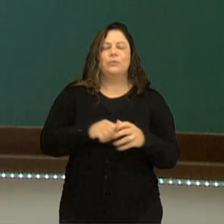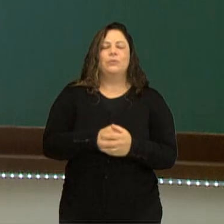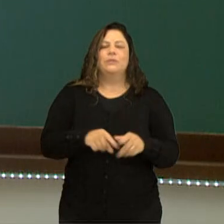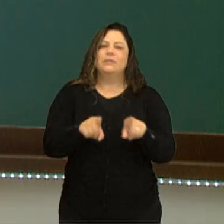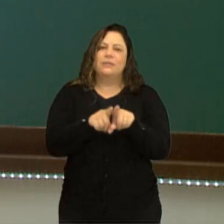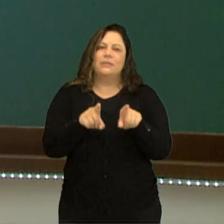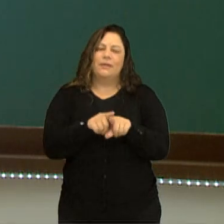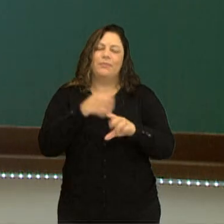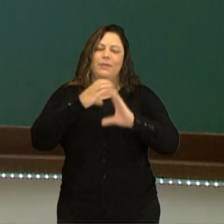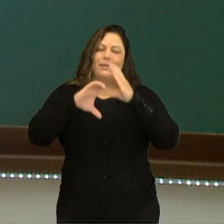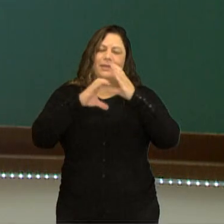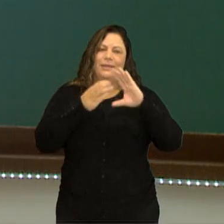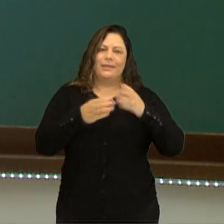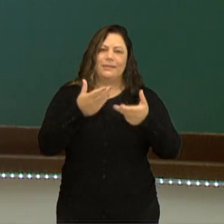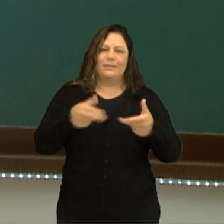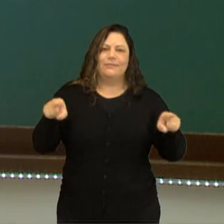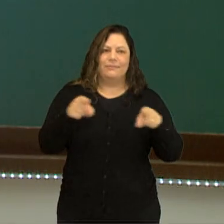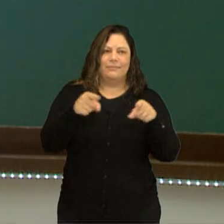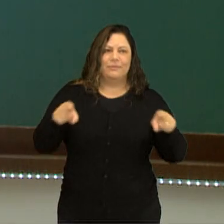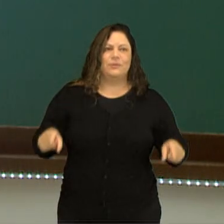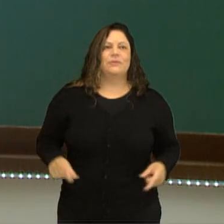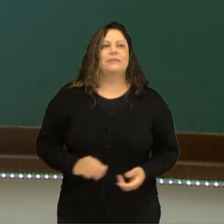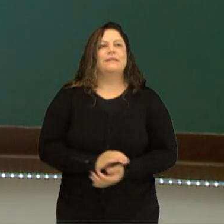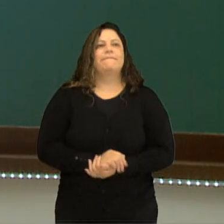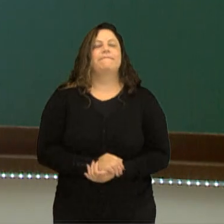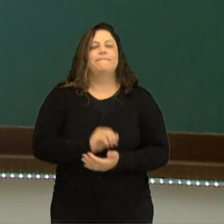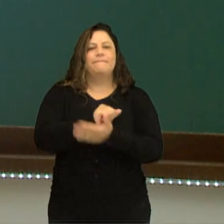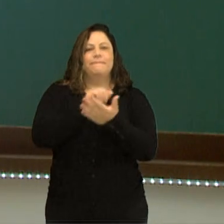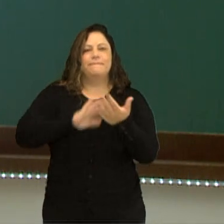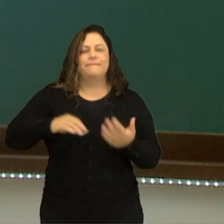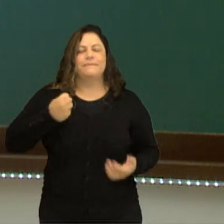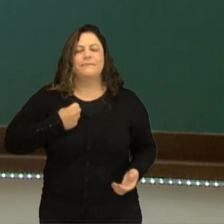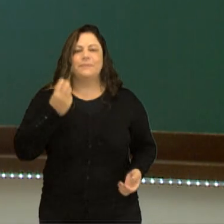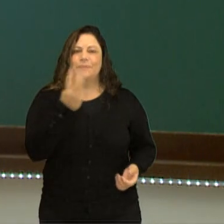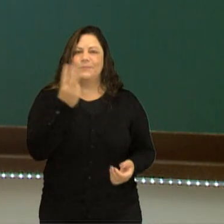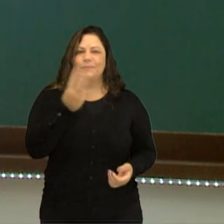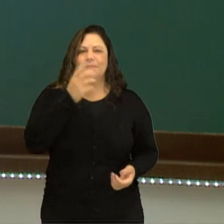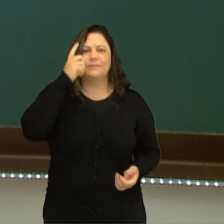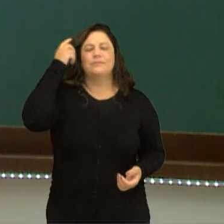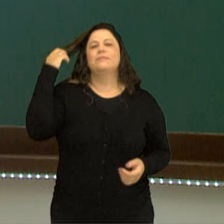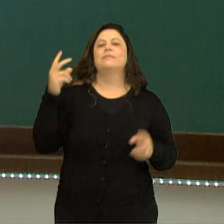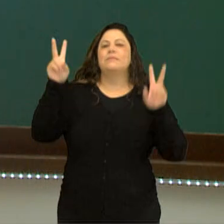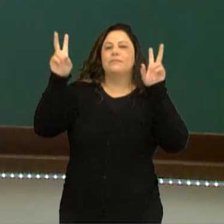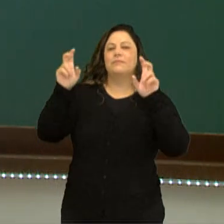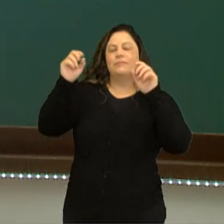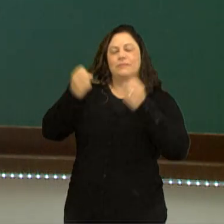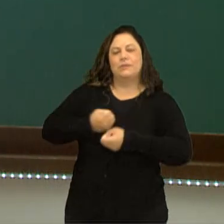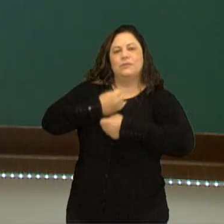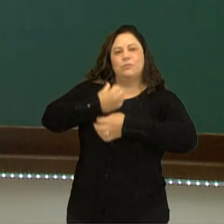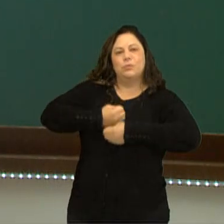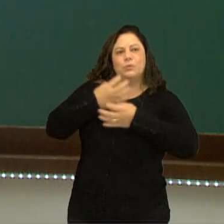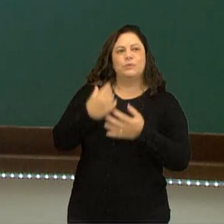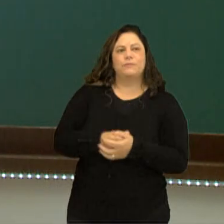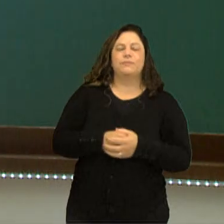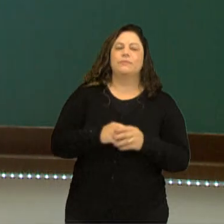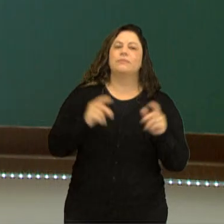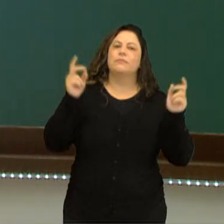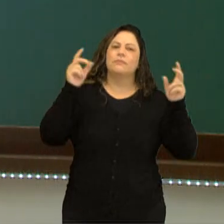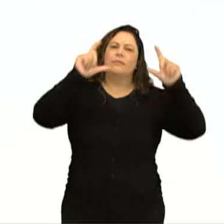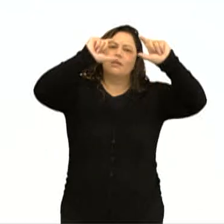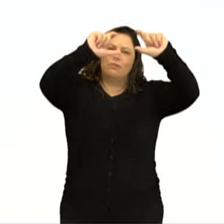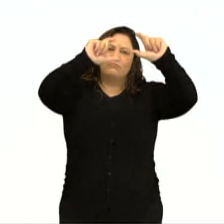isso cantando. Nós temos a atividade número 3 a respeito dele. Letra A. Com base nos